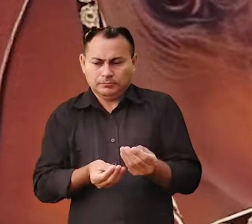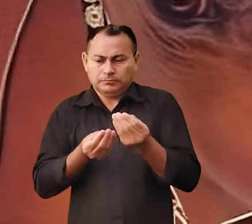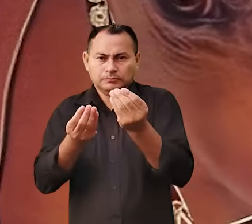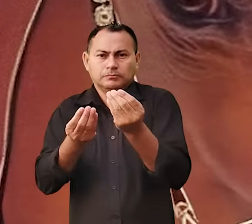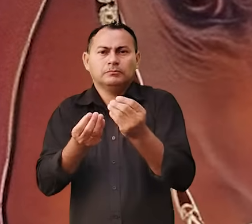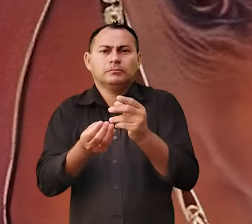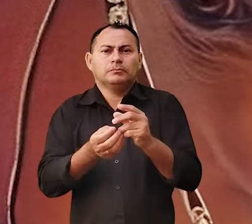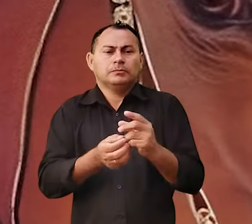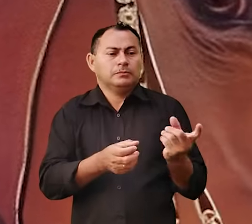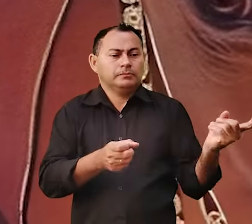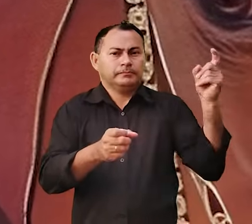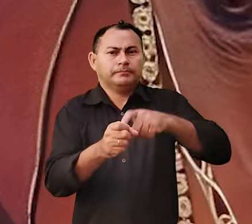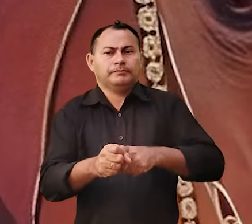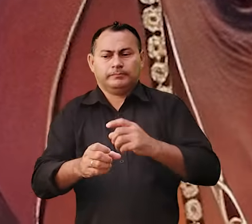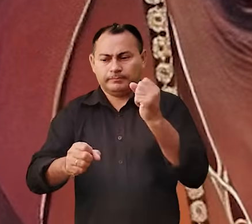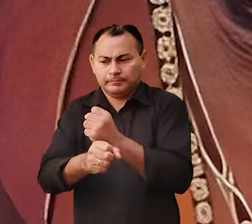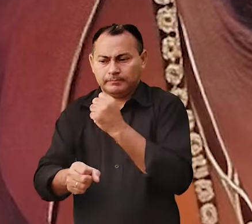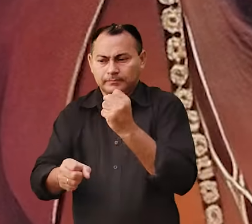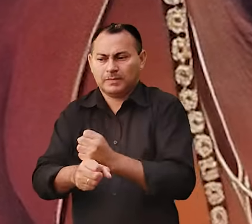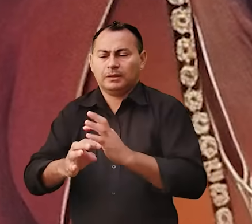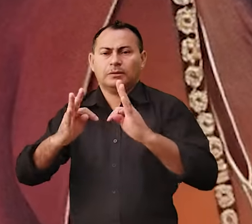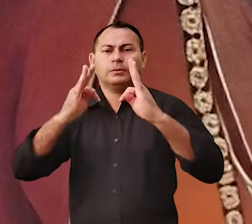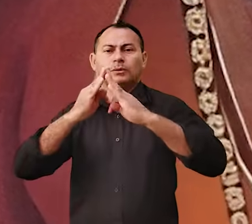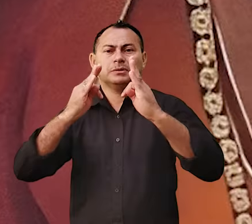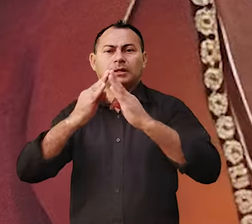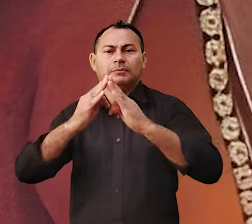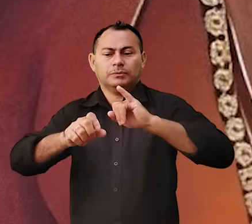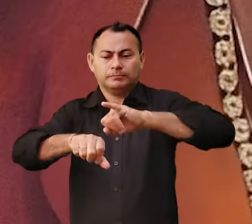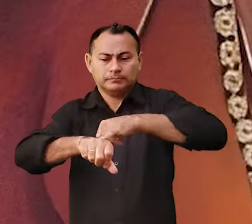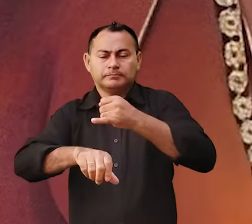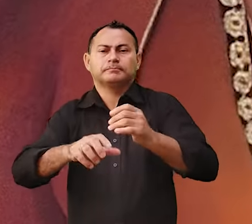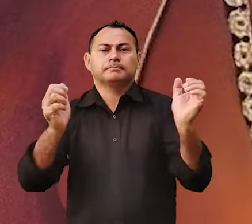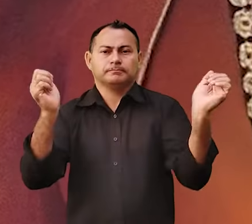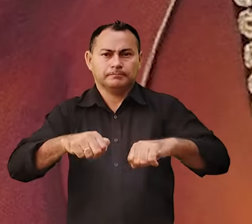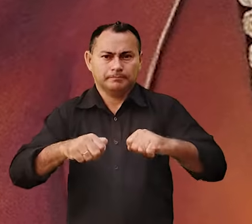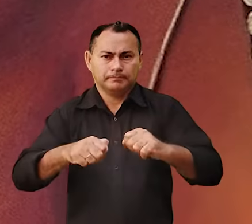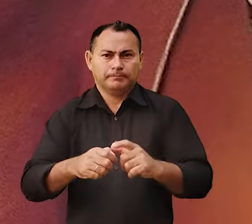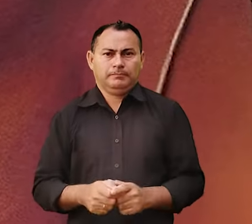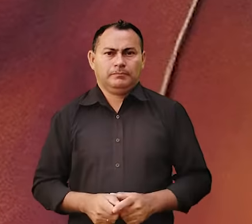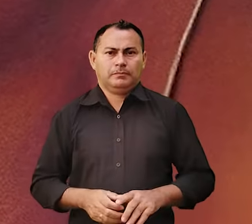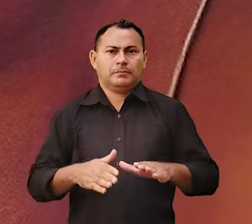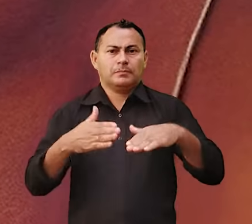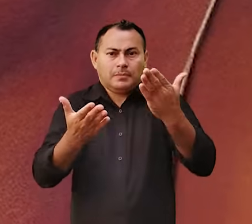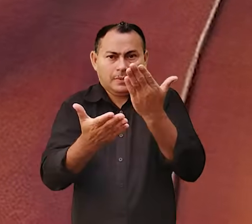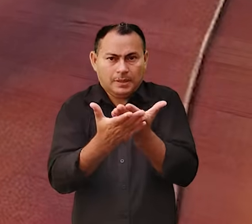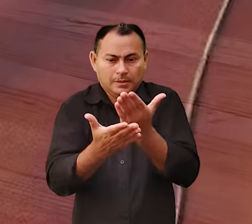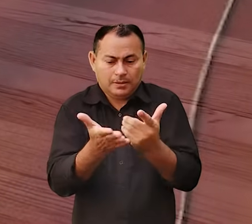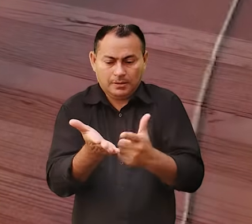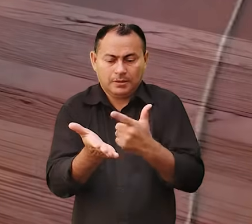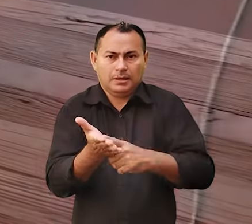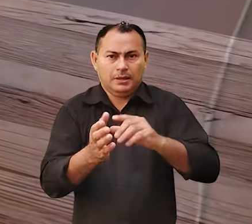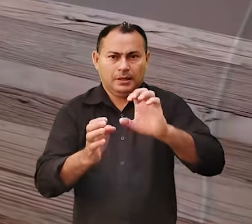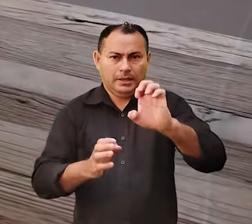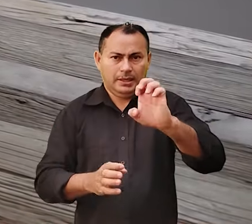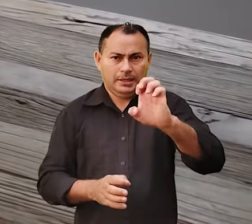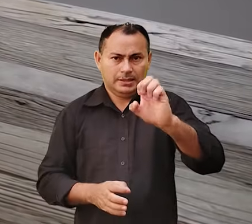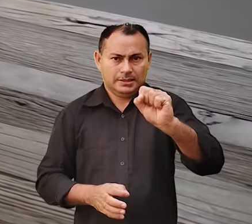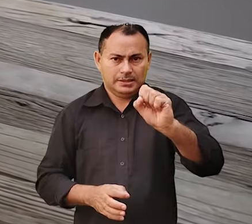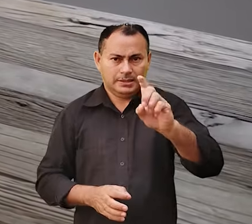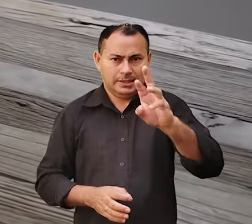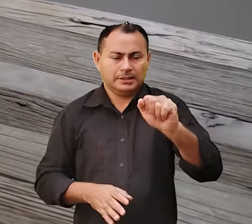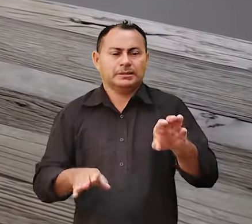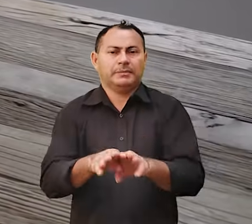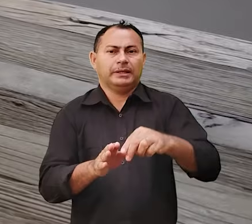financeiros necessários para que o retorno e reconstrução do templo fossem possíveis. Quando estudamos os livros de Esdras